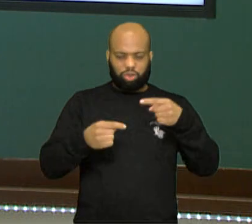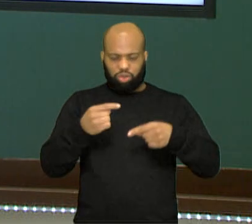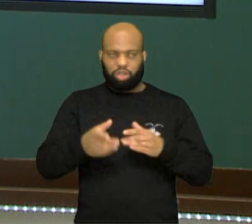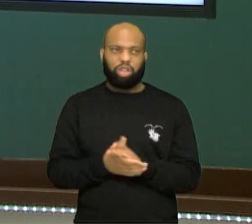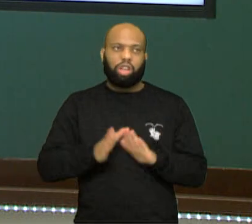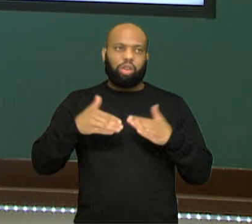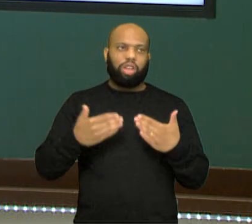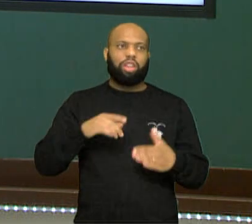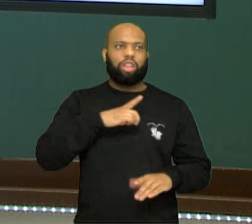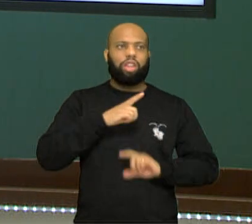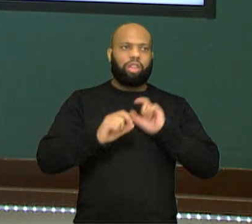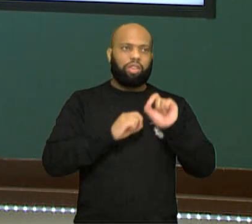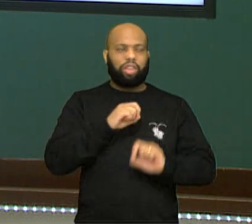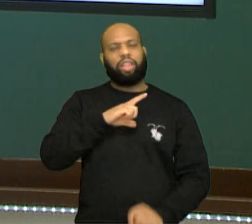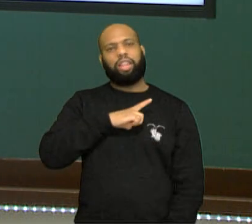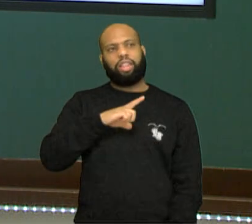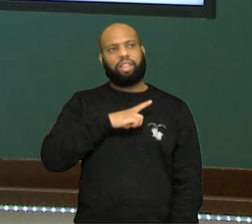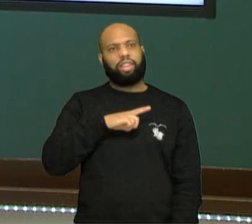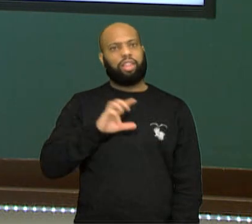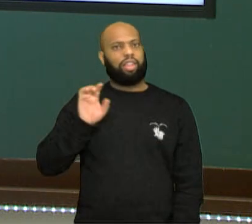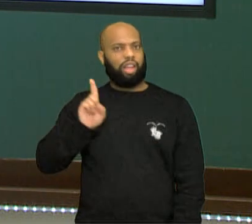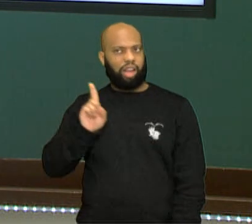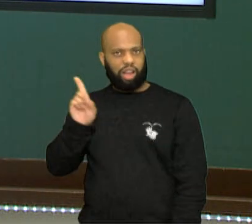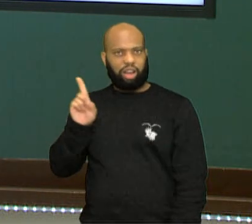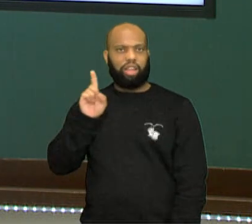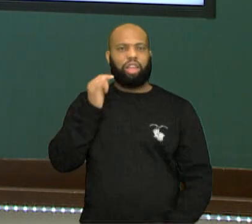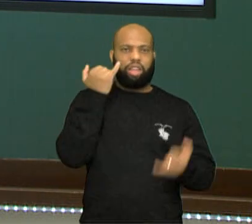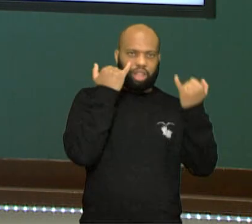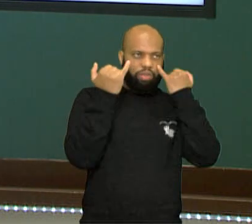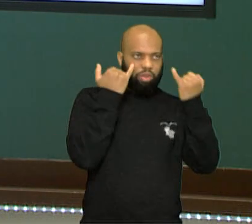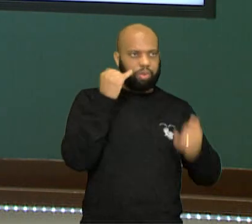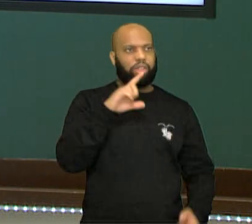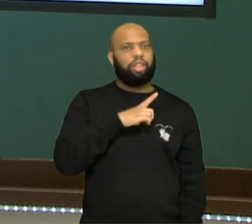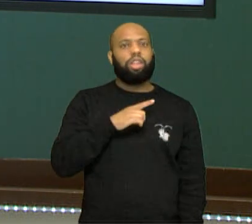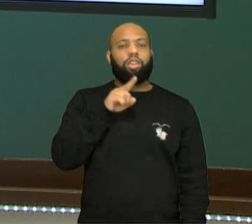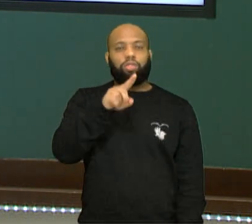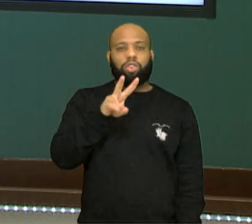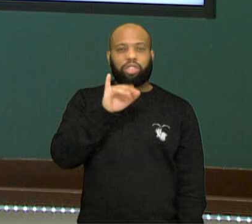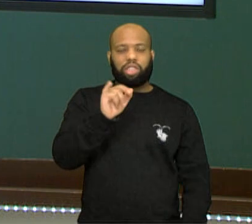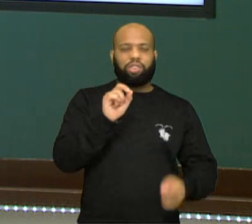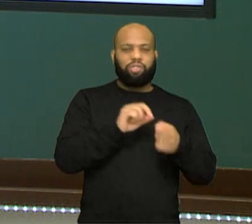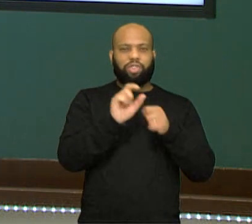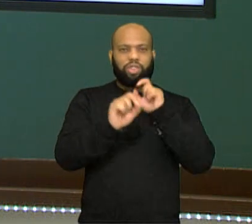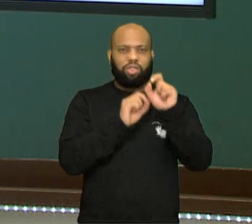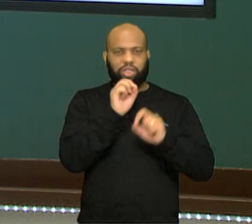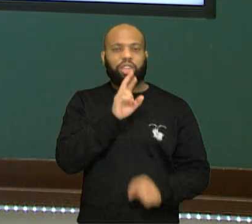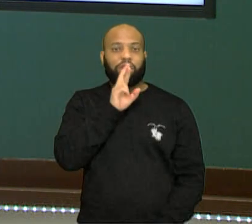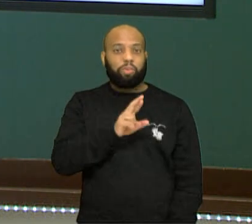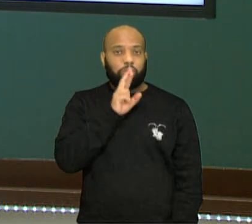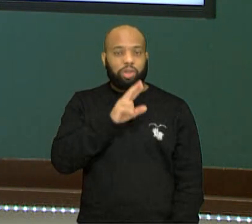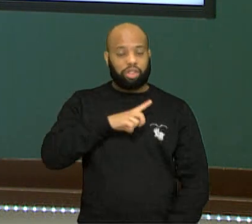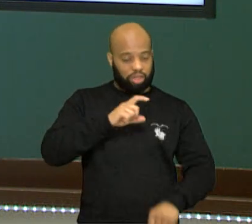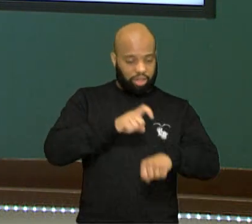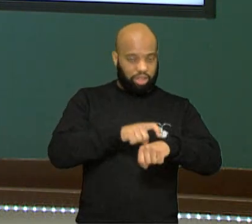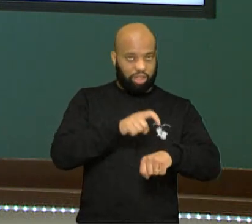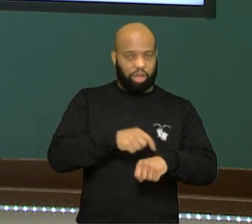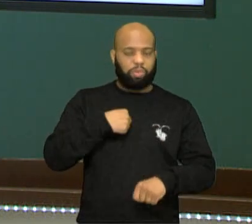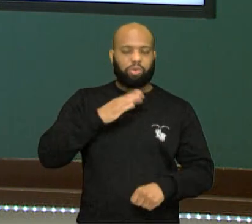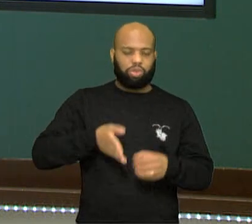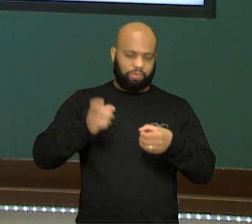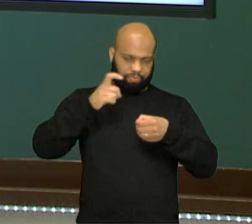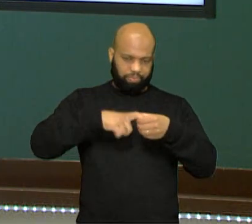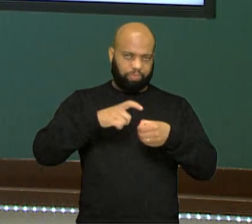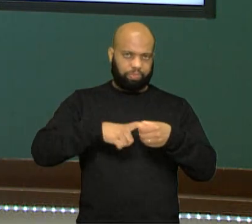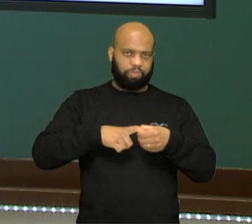Então aqui nós temos exatamente aqui os dados e vocês vão resolver. Vou dar um tempinho para vocês resolverem e daqui a